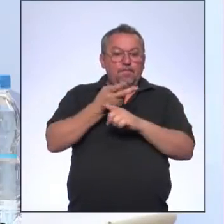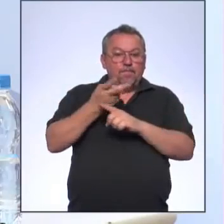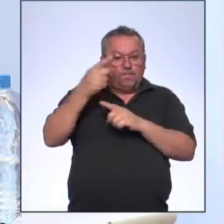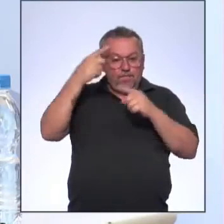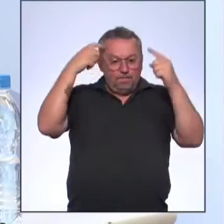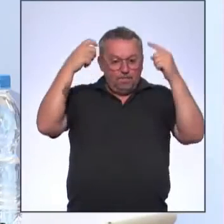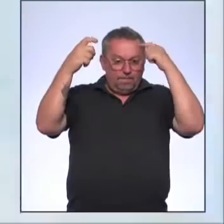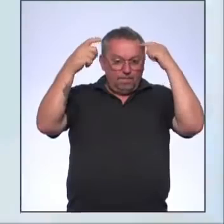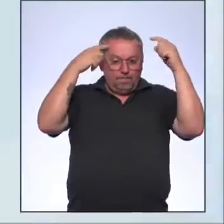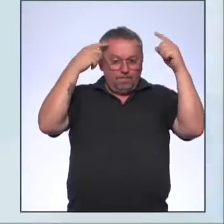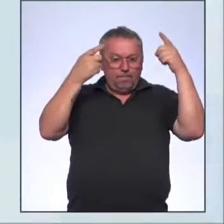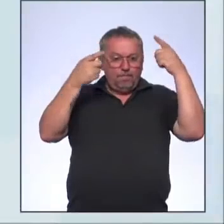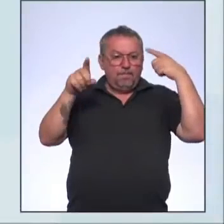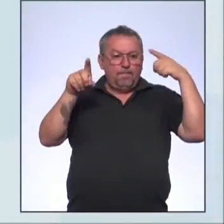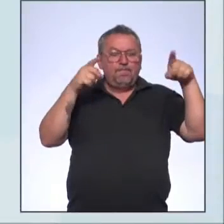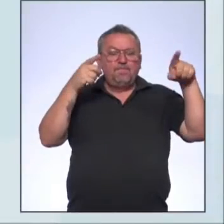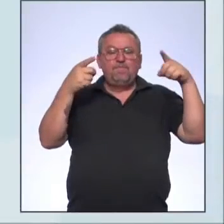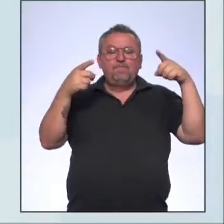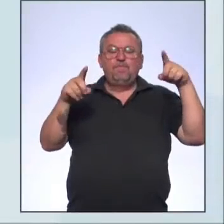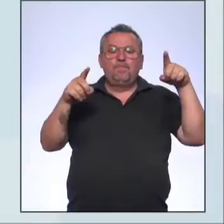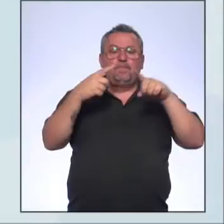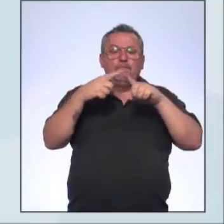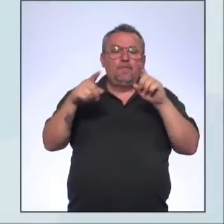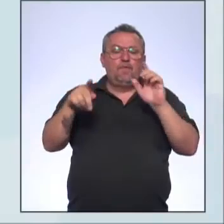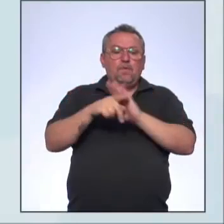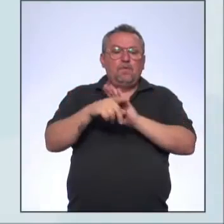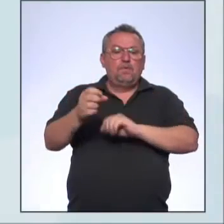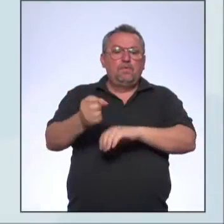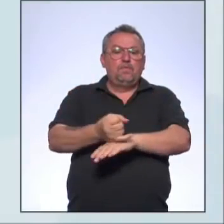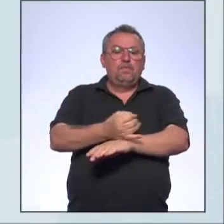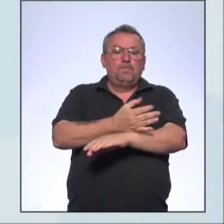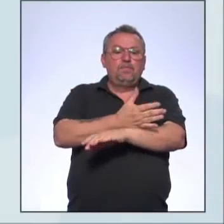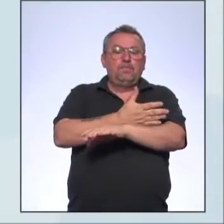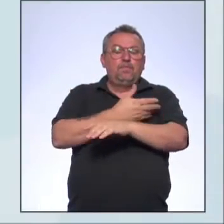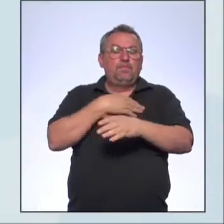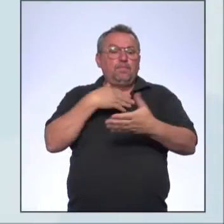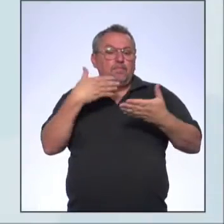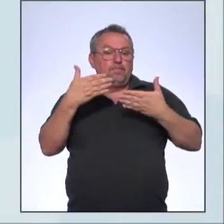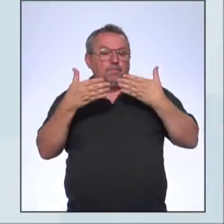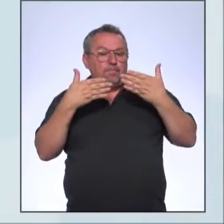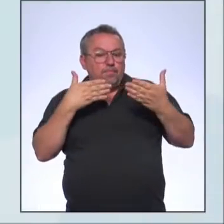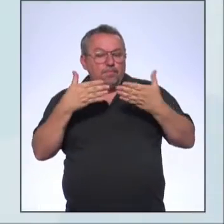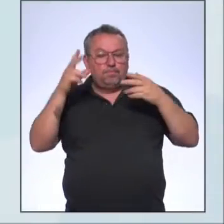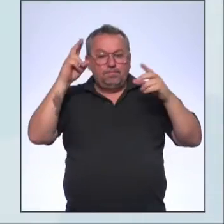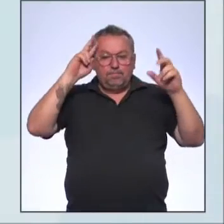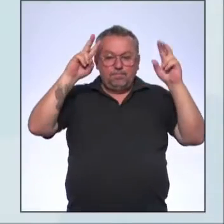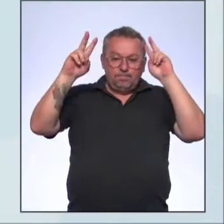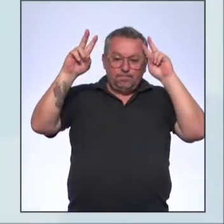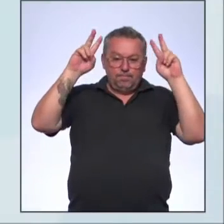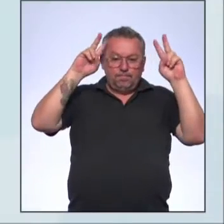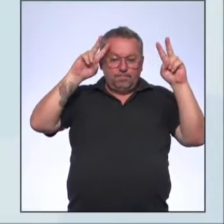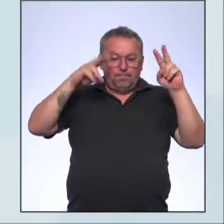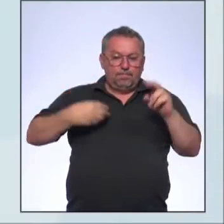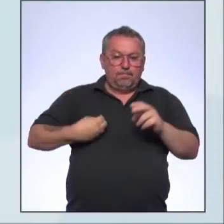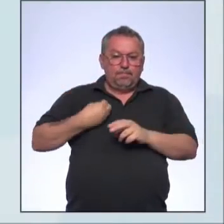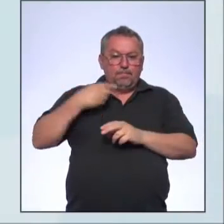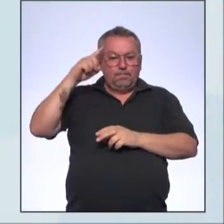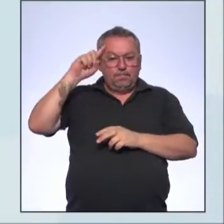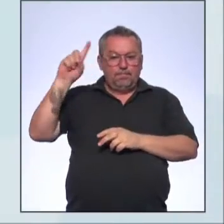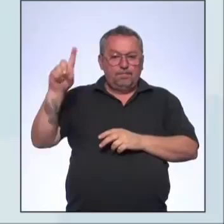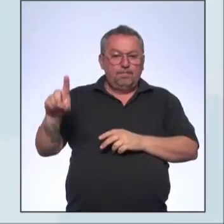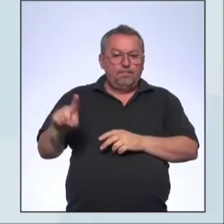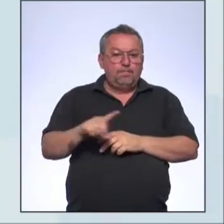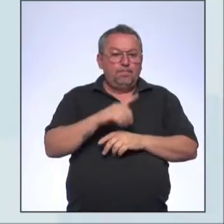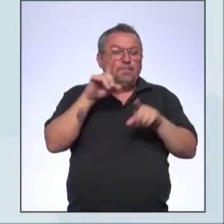ideias musicais. Essas ideias, elas podem vir de emoções, de conversas, de lembranças da vida cotidiana,